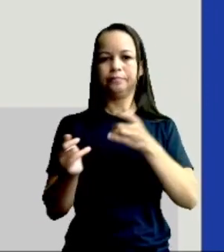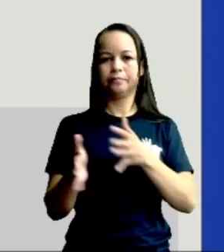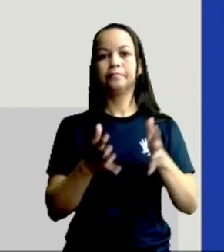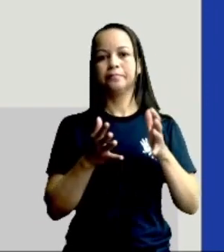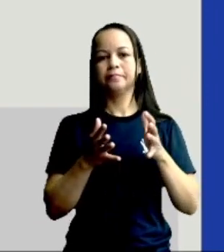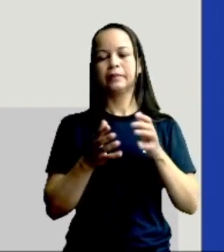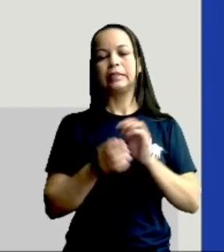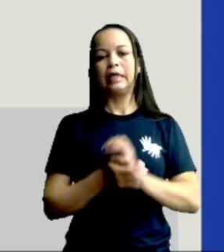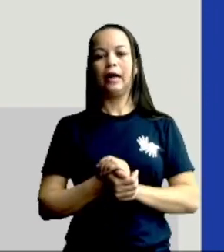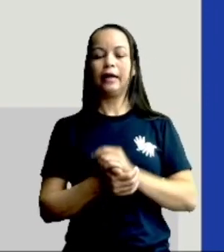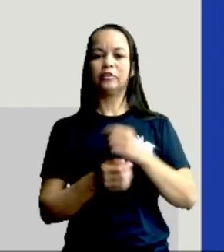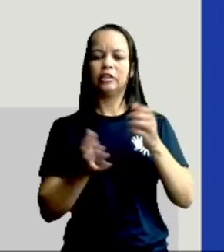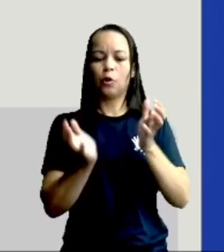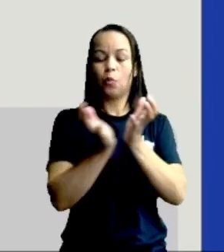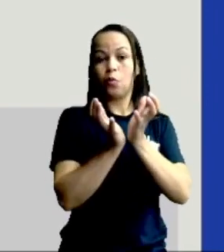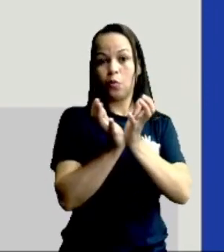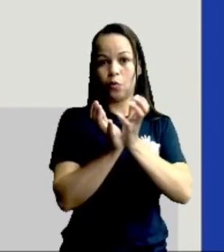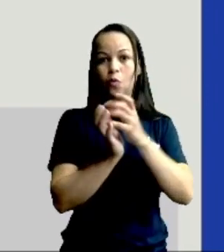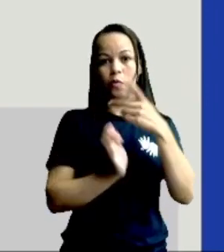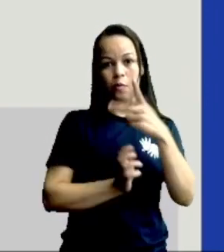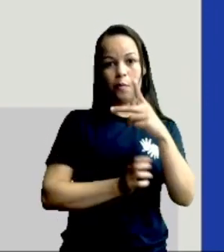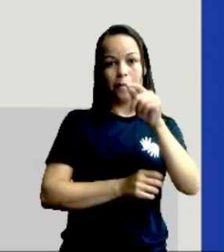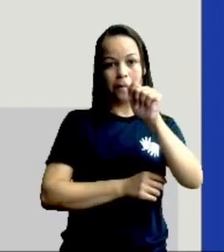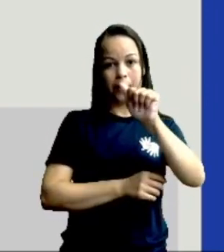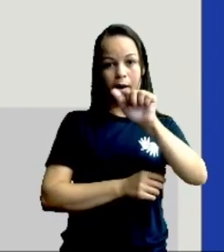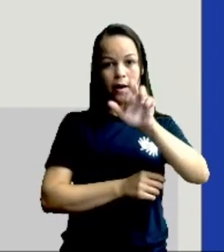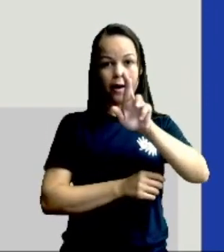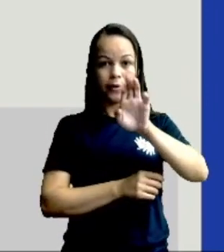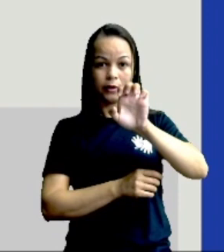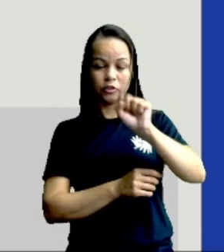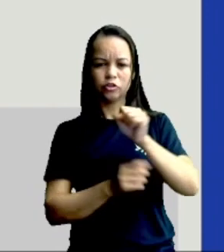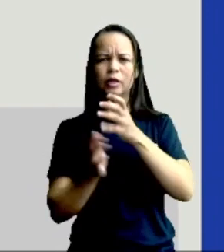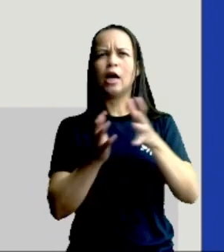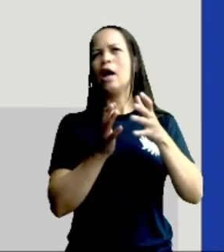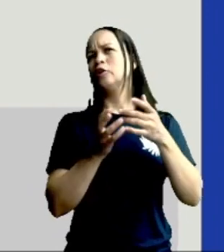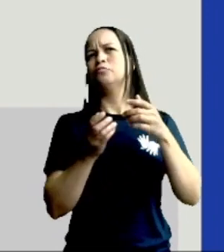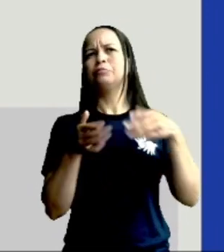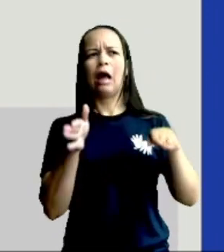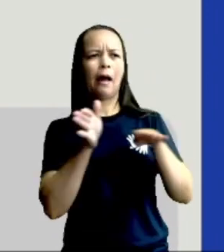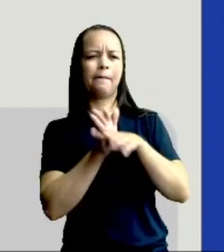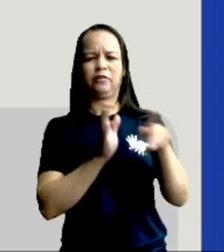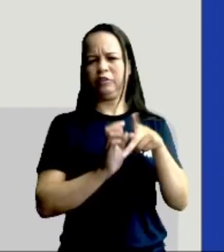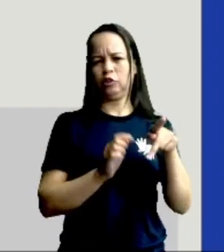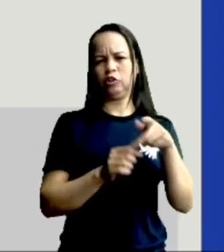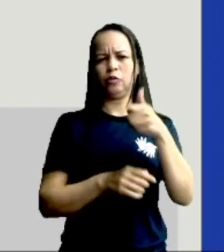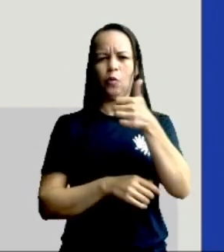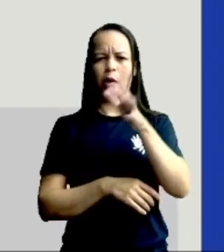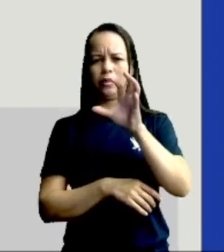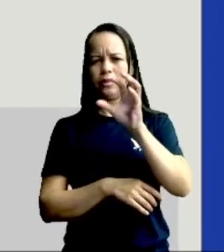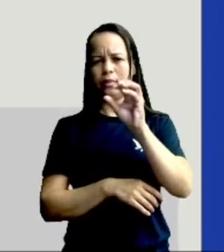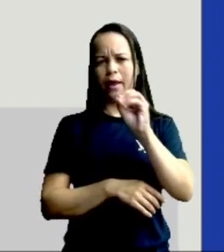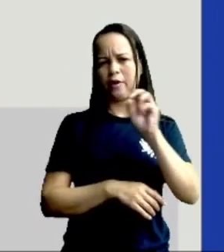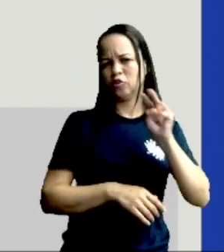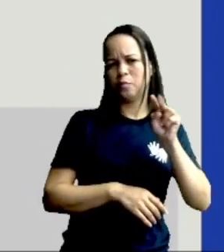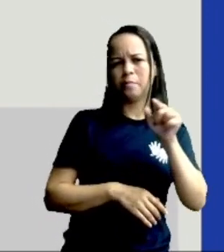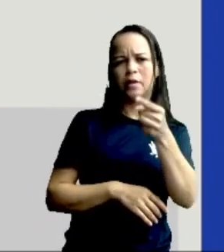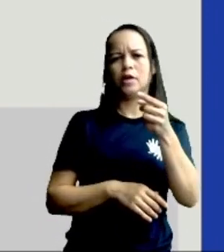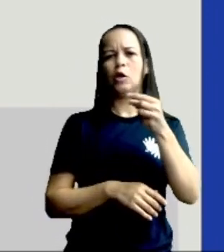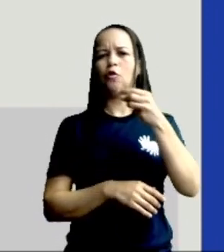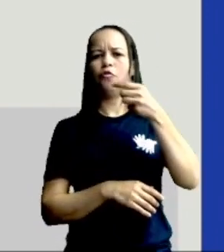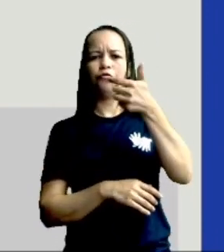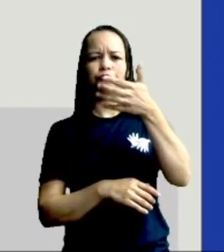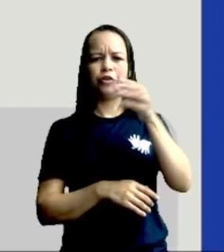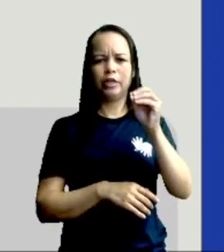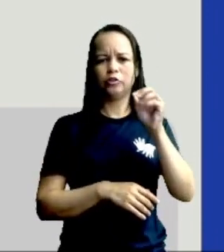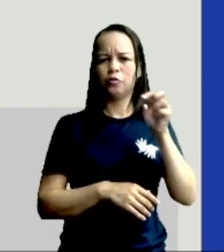infinito, né? A gente tem um conjunto aí que, professora, chegou a 1000, 10.000, 20.000, então tem vários números